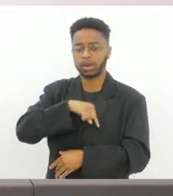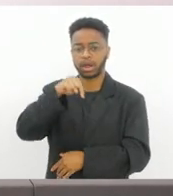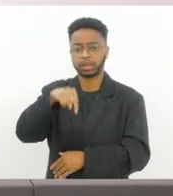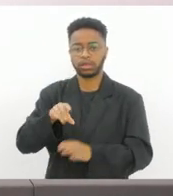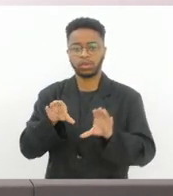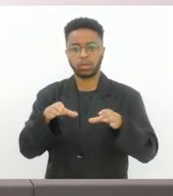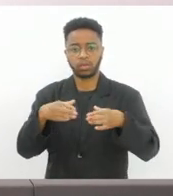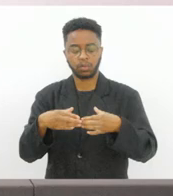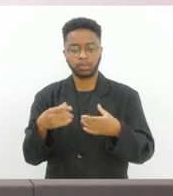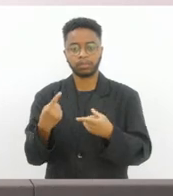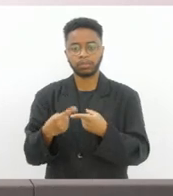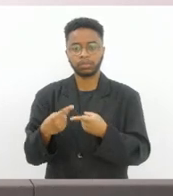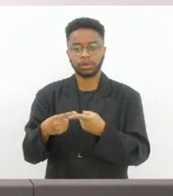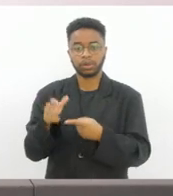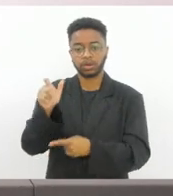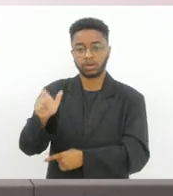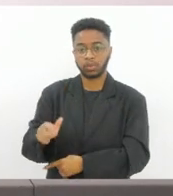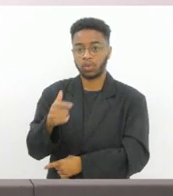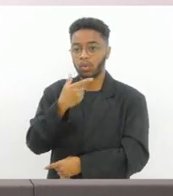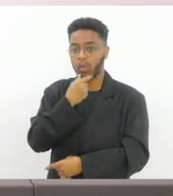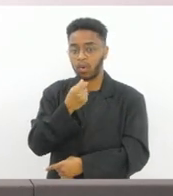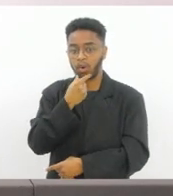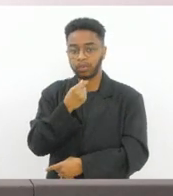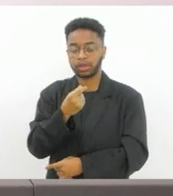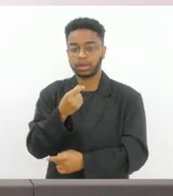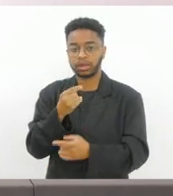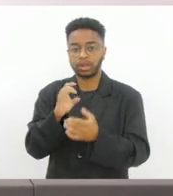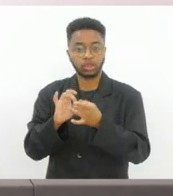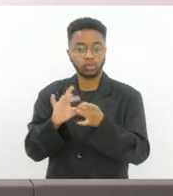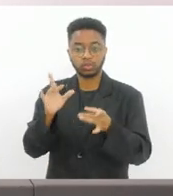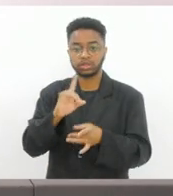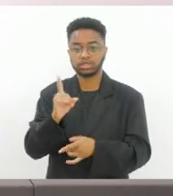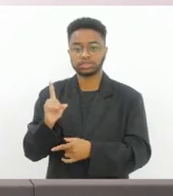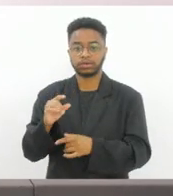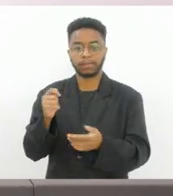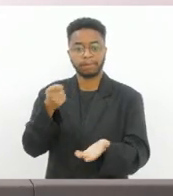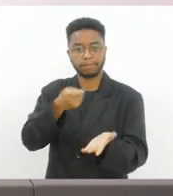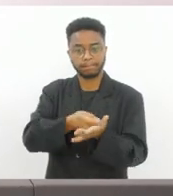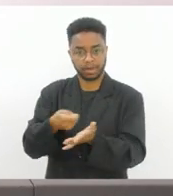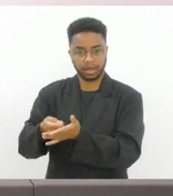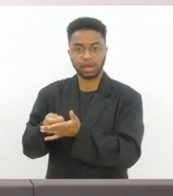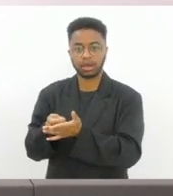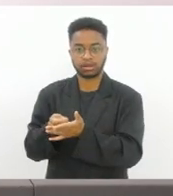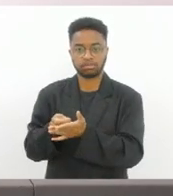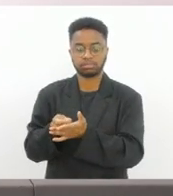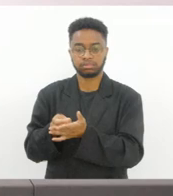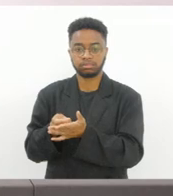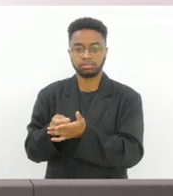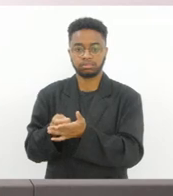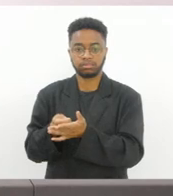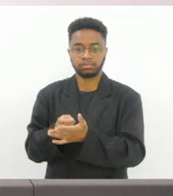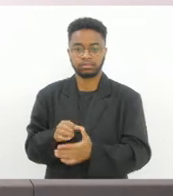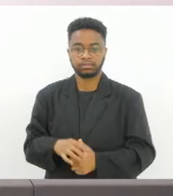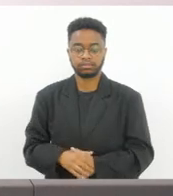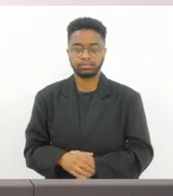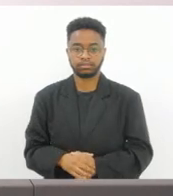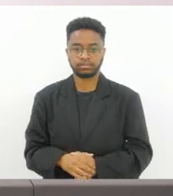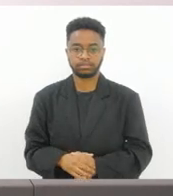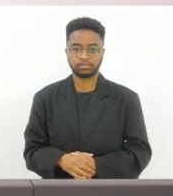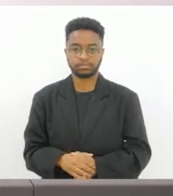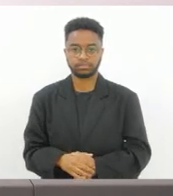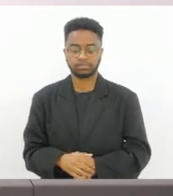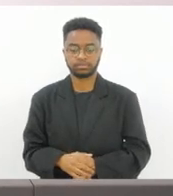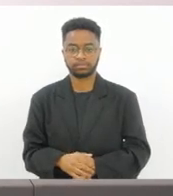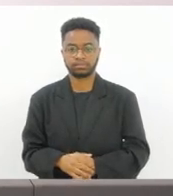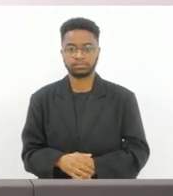que ele inviabilizava todas as formas de pagamento da viagem feita por